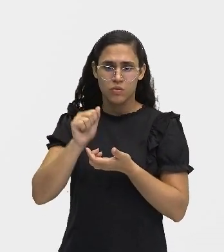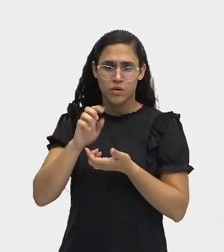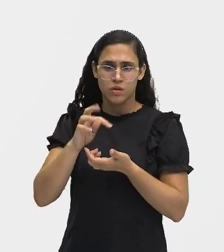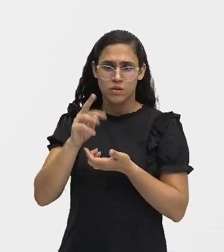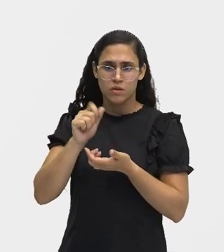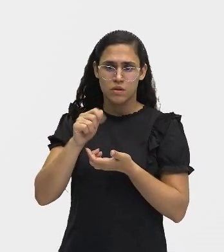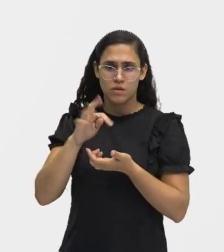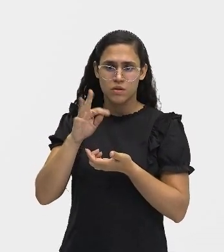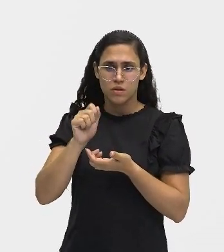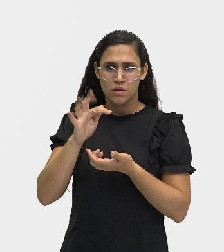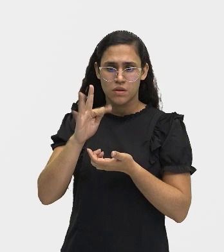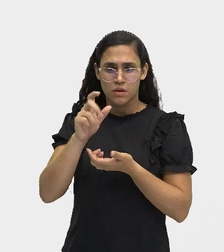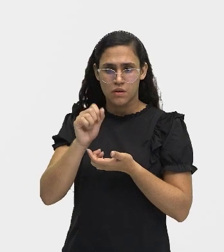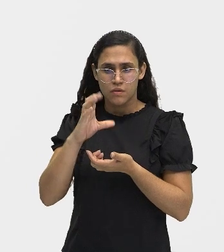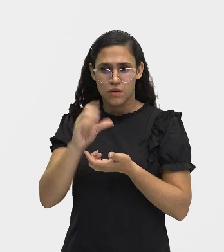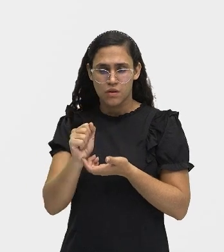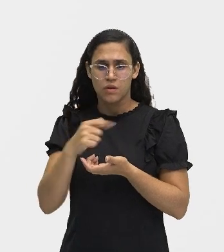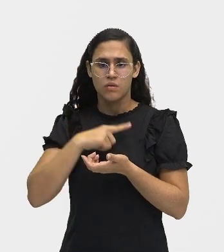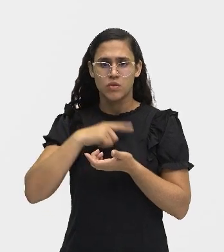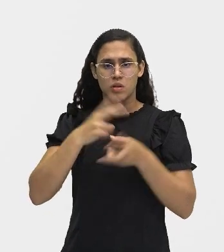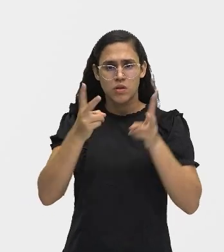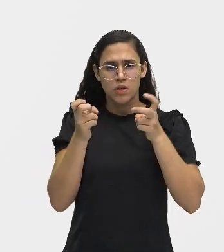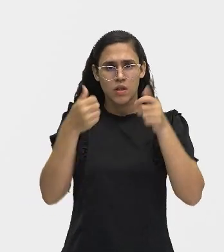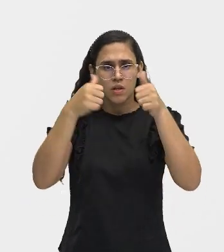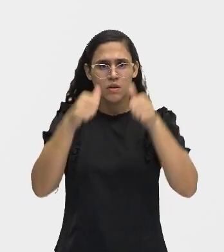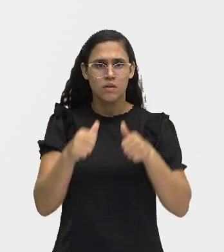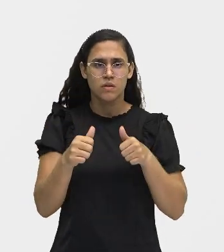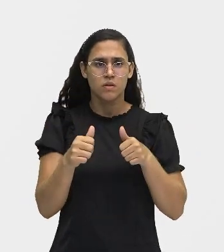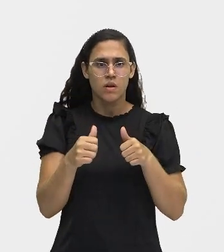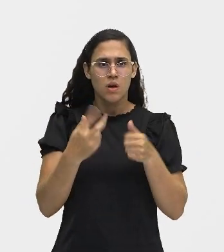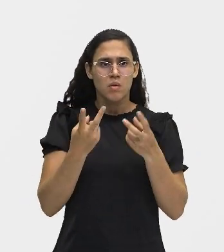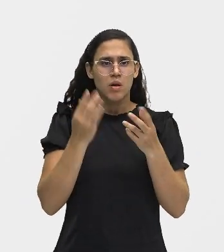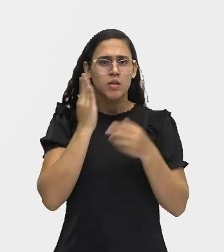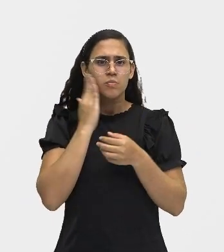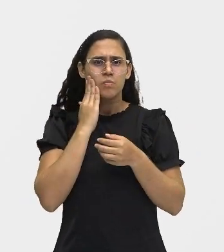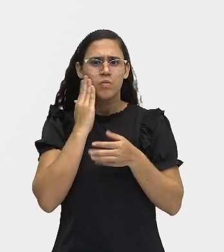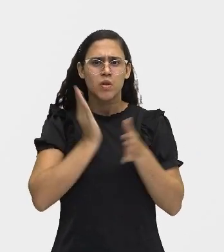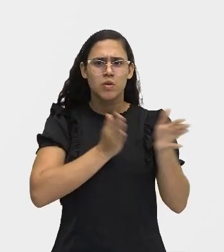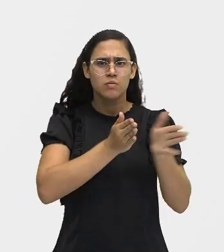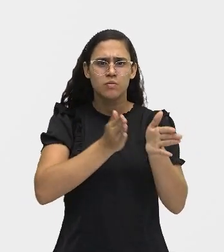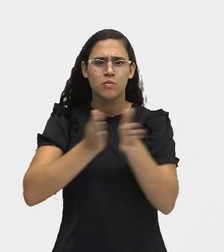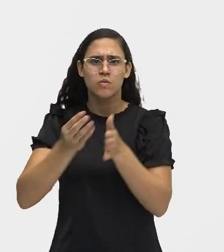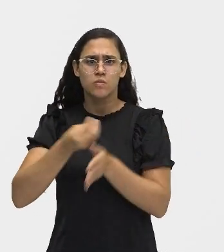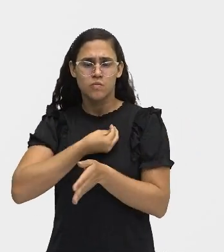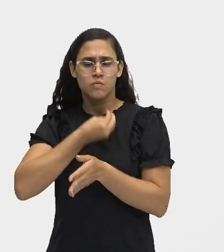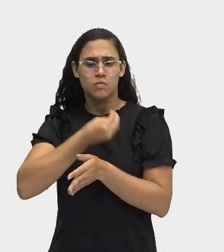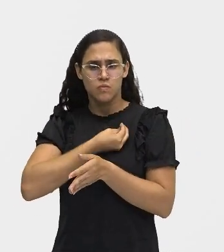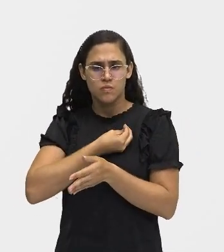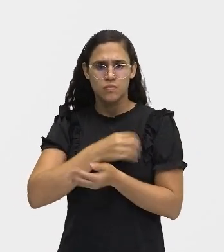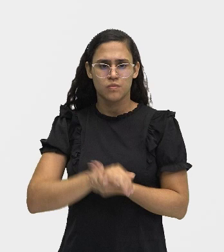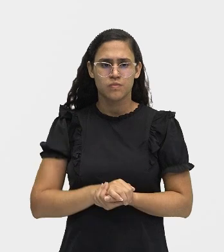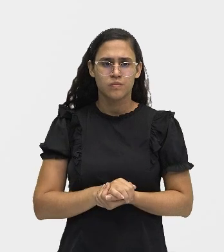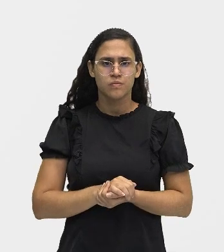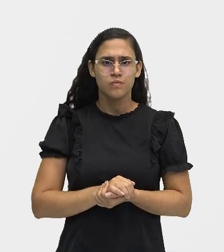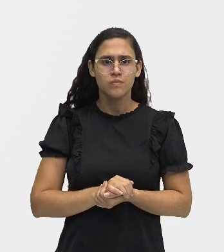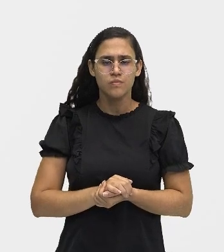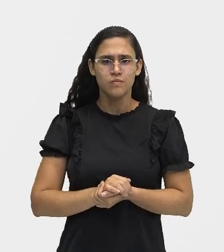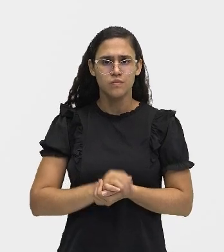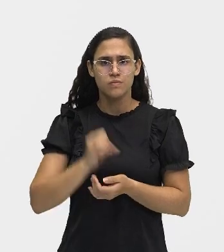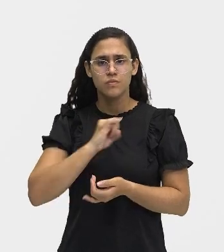consegue observar, e isso também vai ser feito para saber em que era aquele ser vivo viveu, né? E aí, se ele